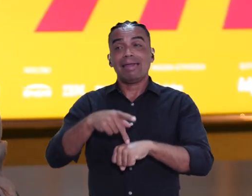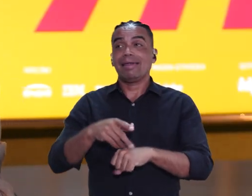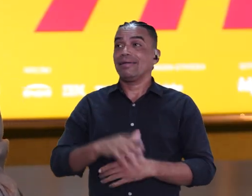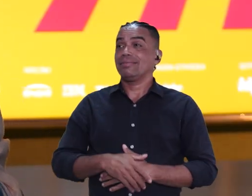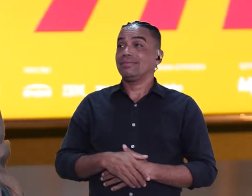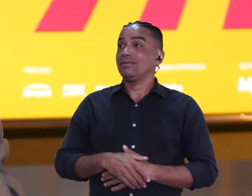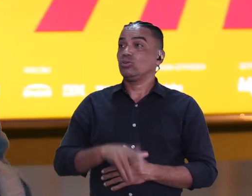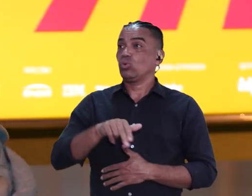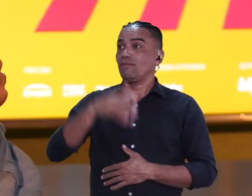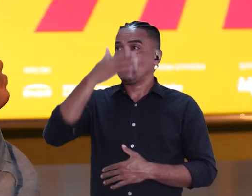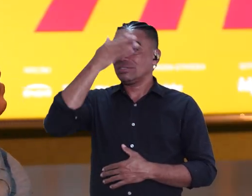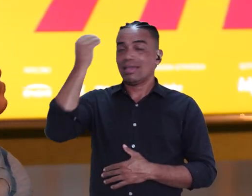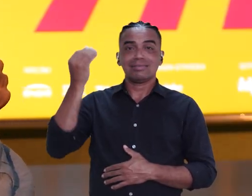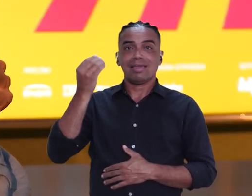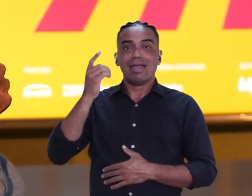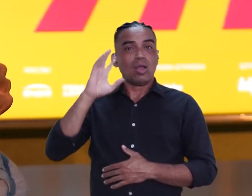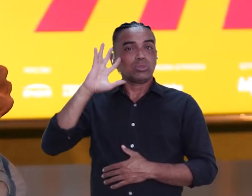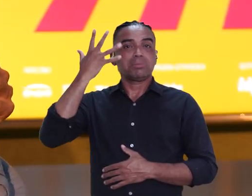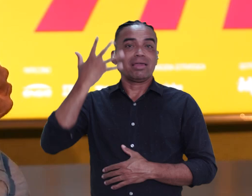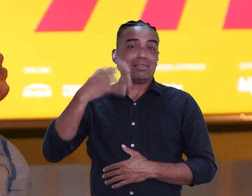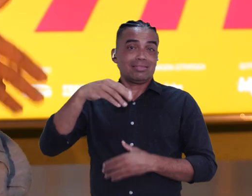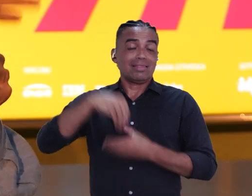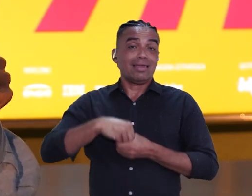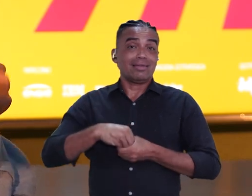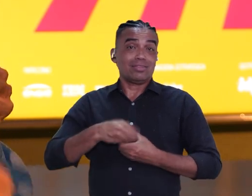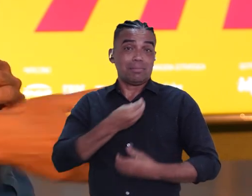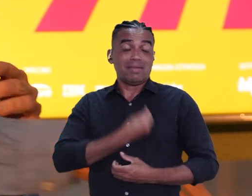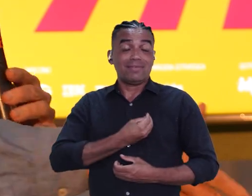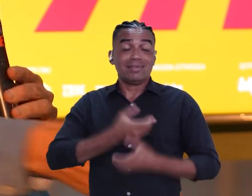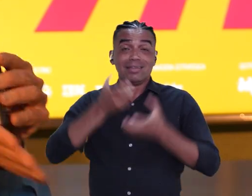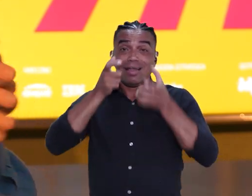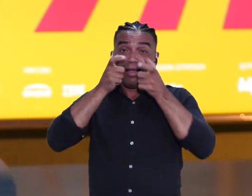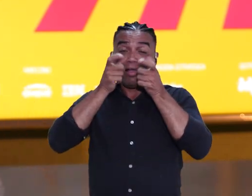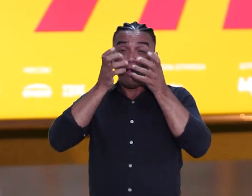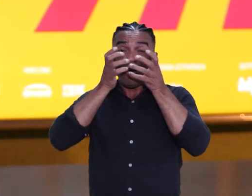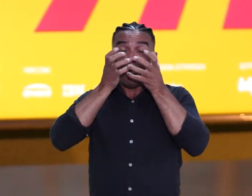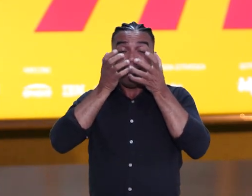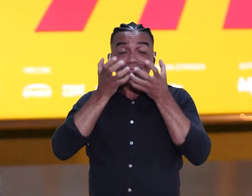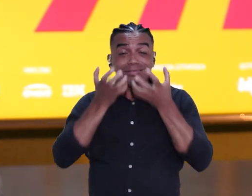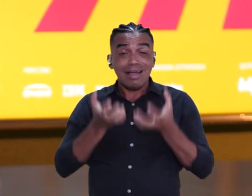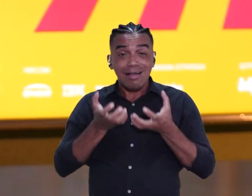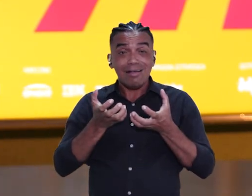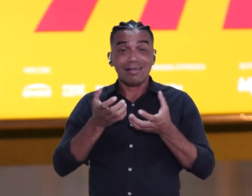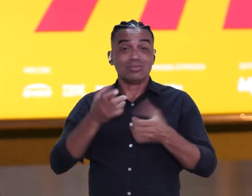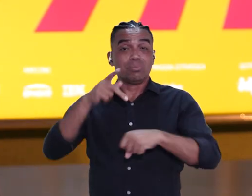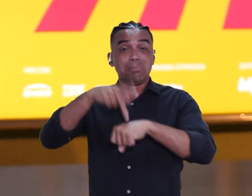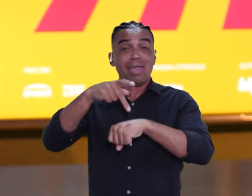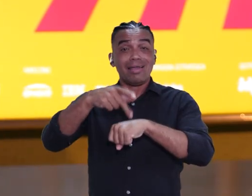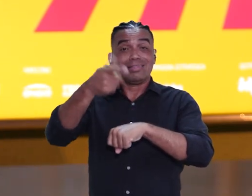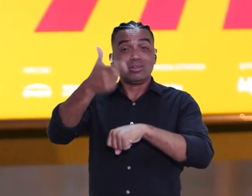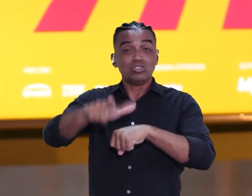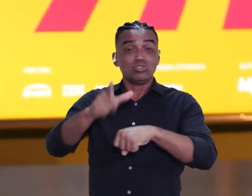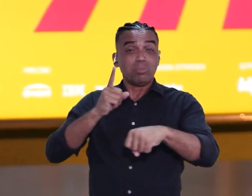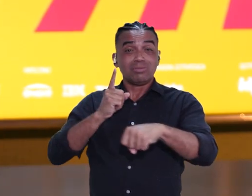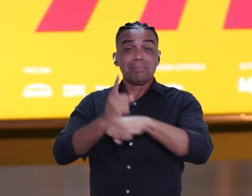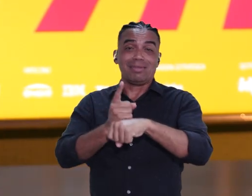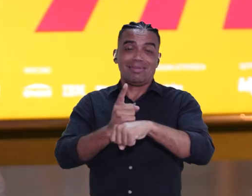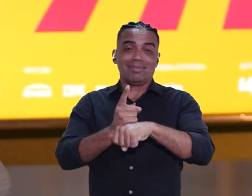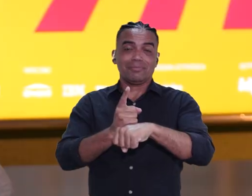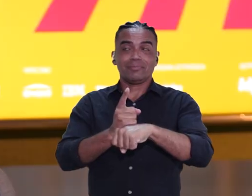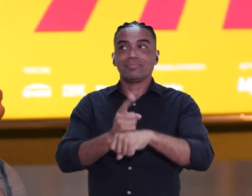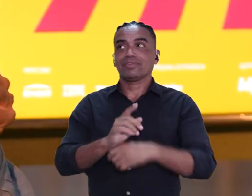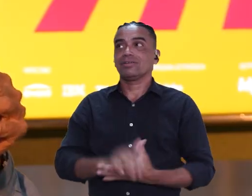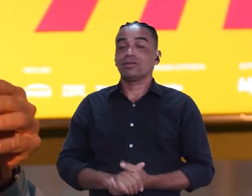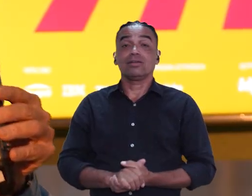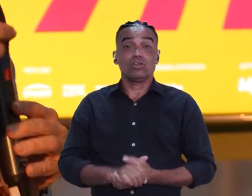das minhas retinas tão fatigadas. Nunca me esquecerei que no meio do caminho tinha uma pedra. Muito bem, isso é uma coisa. Agora, a outra é,